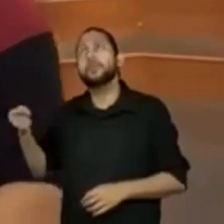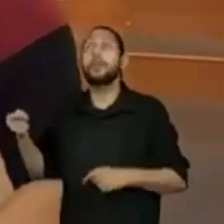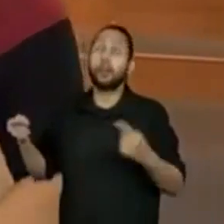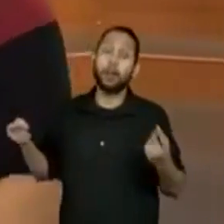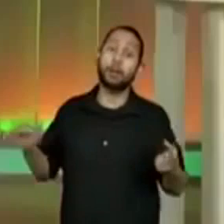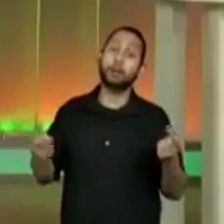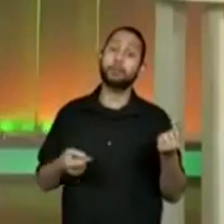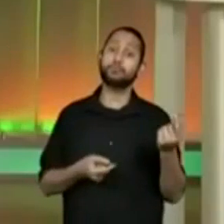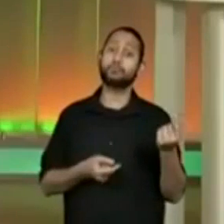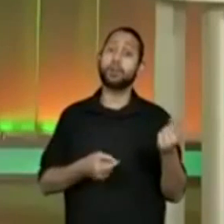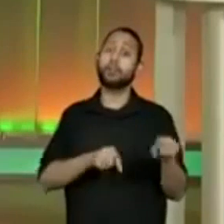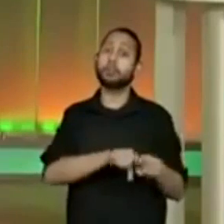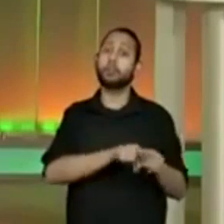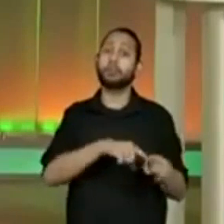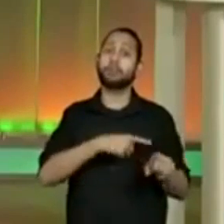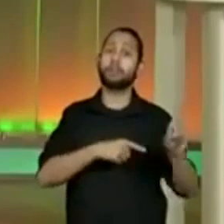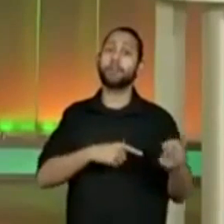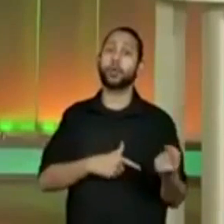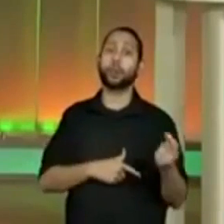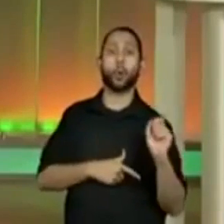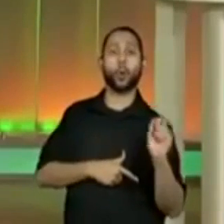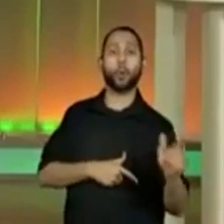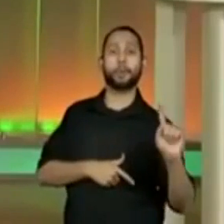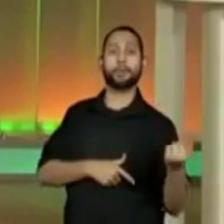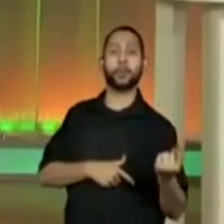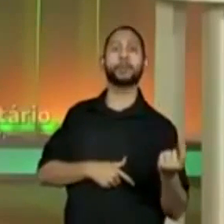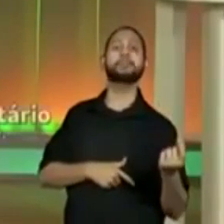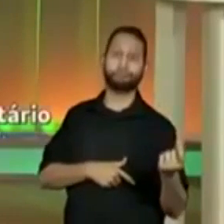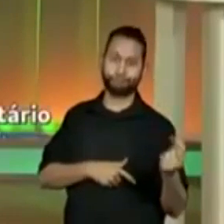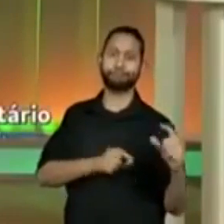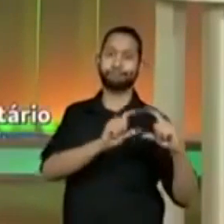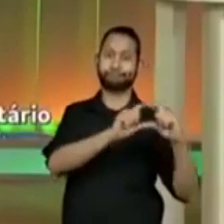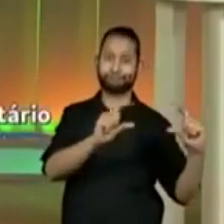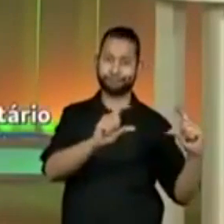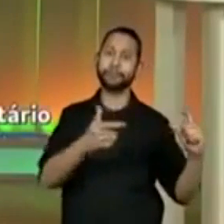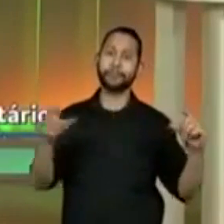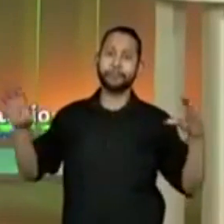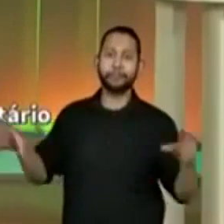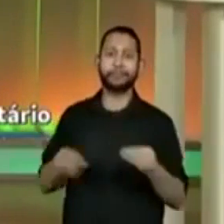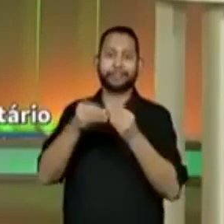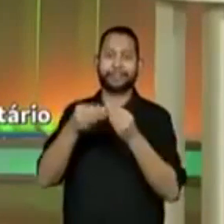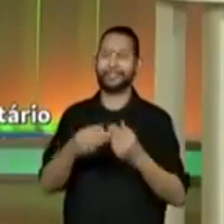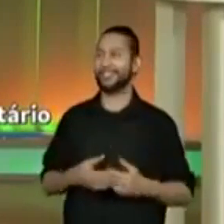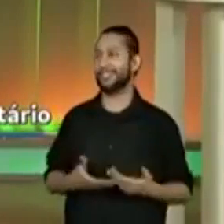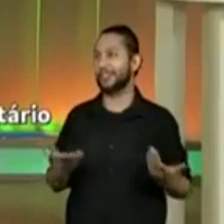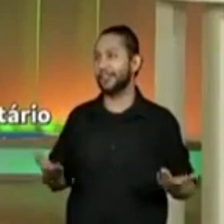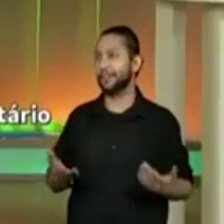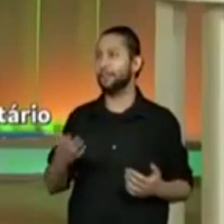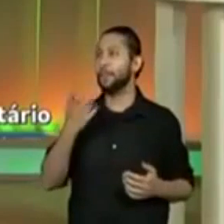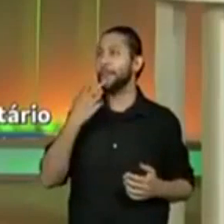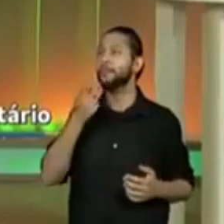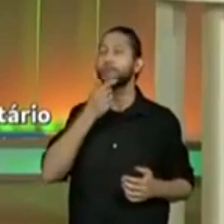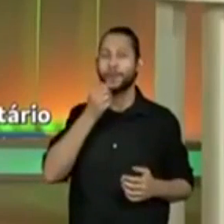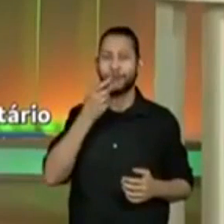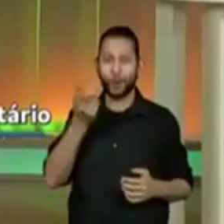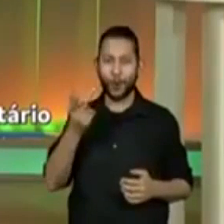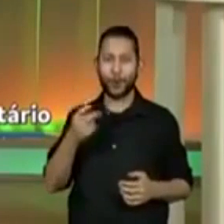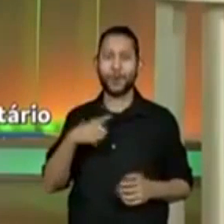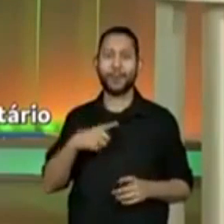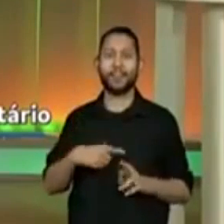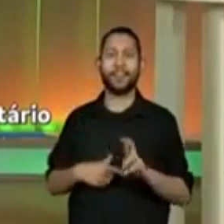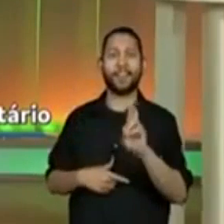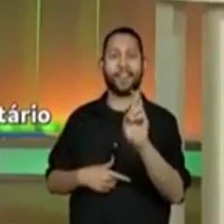bem? Então, números decimais e sistema monetário. Ótimo, alguém colocando lá o símbolo